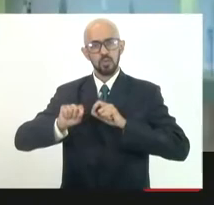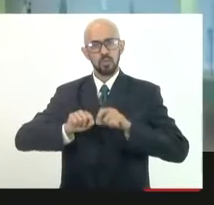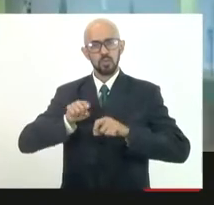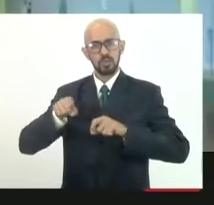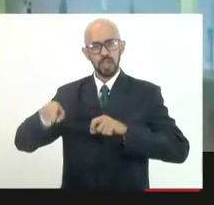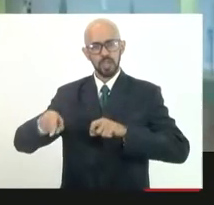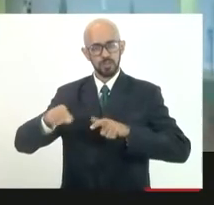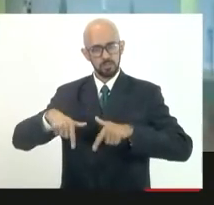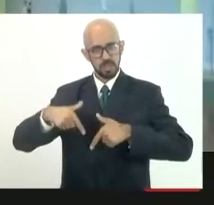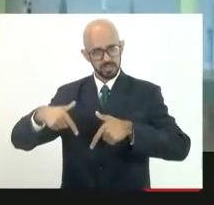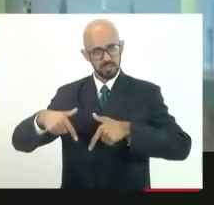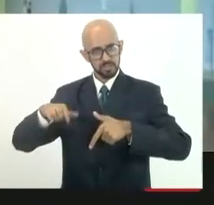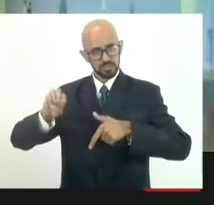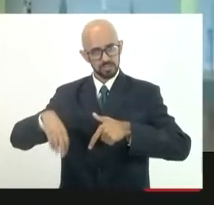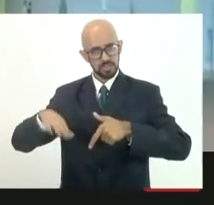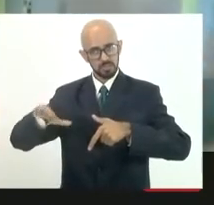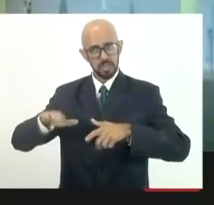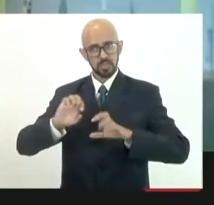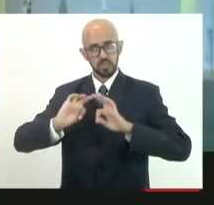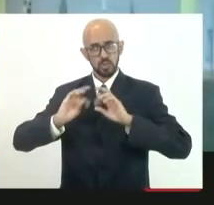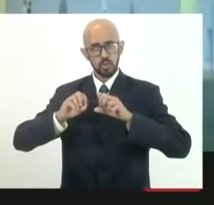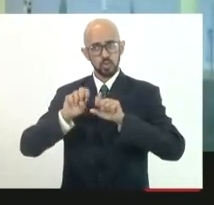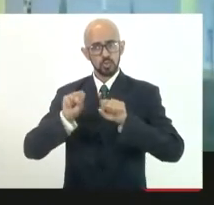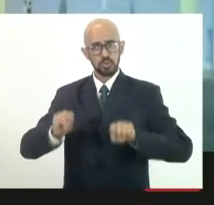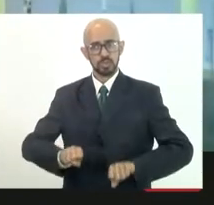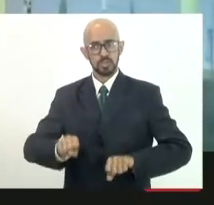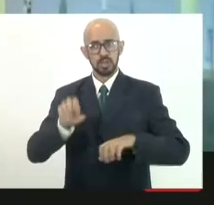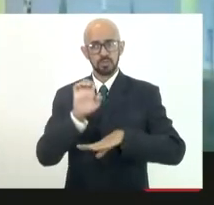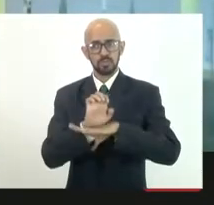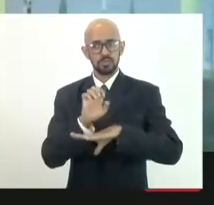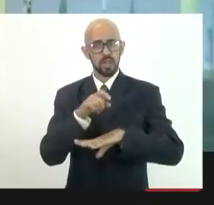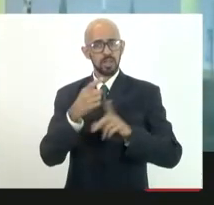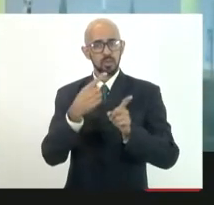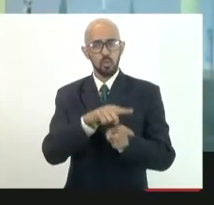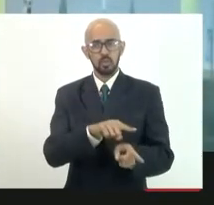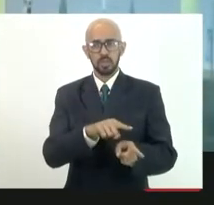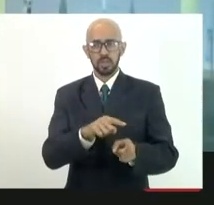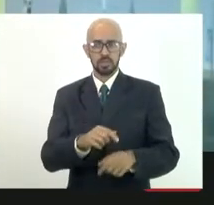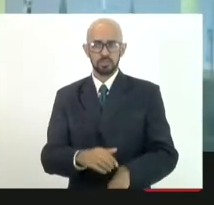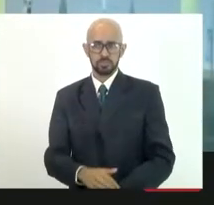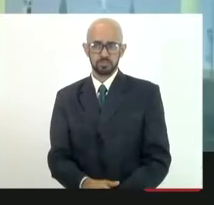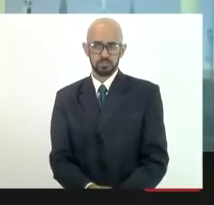aparato estatal é contrário.